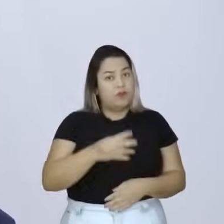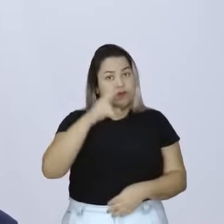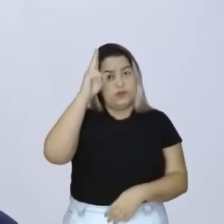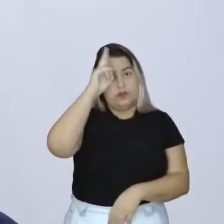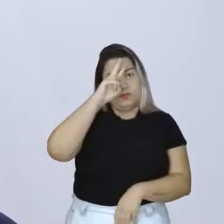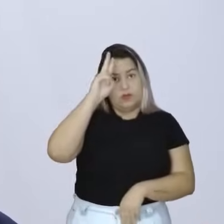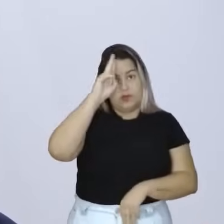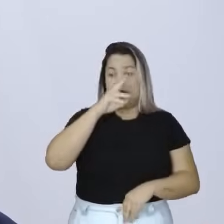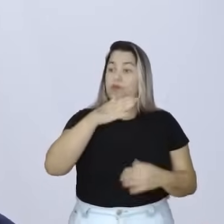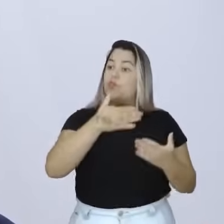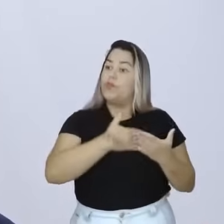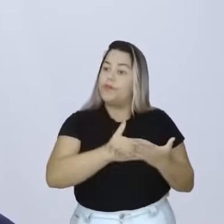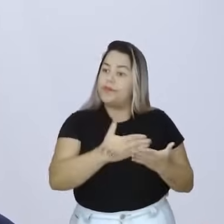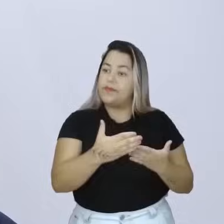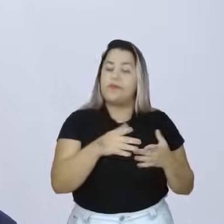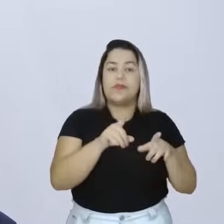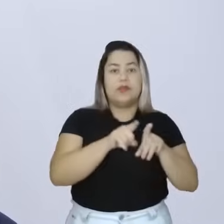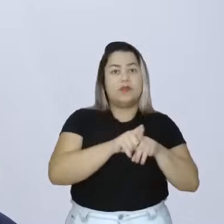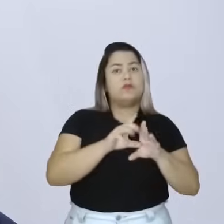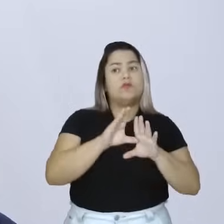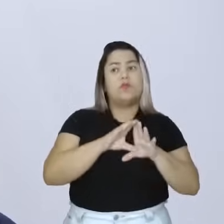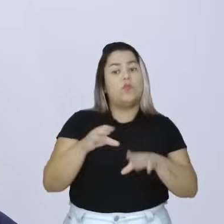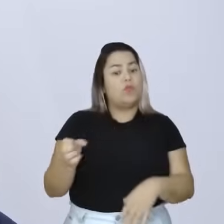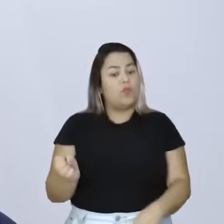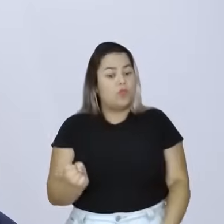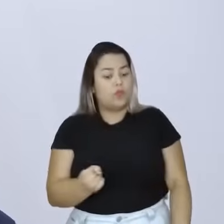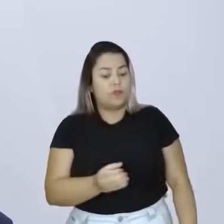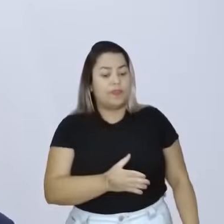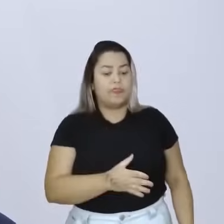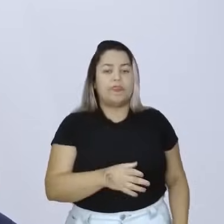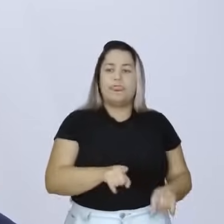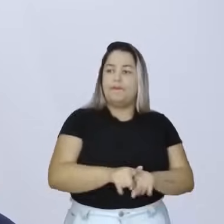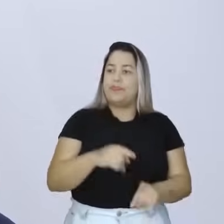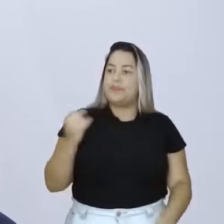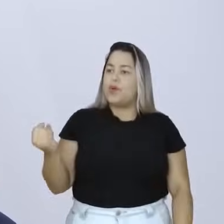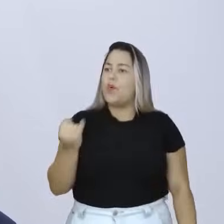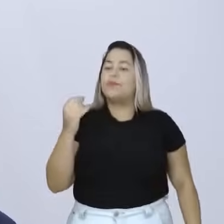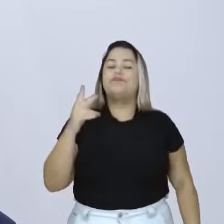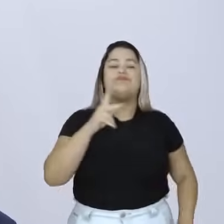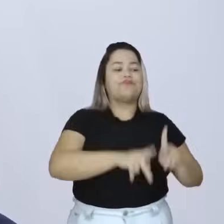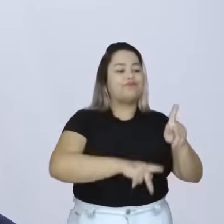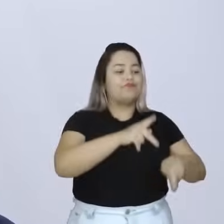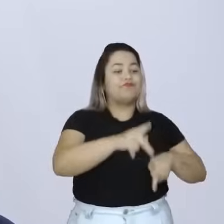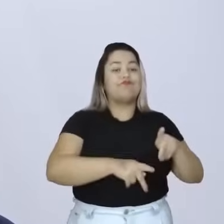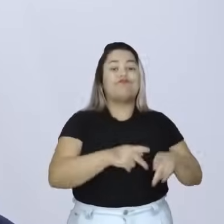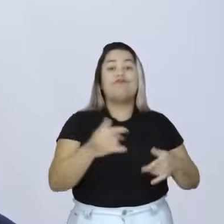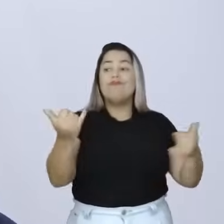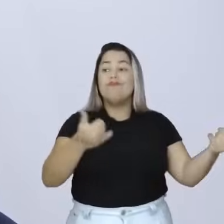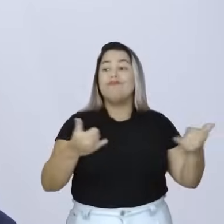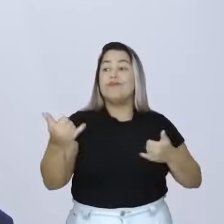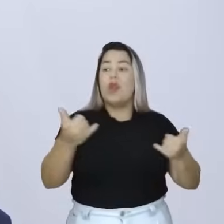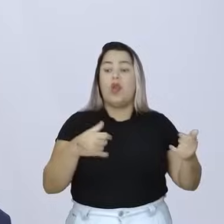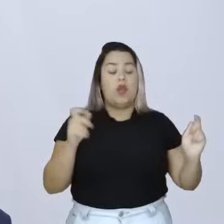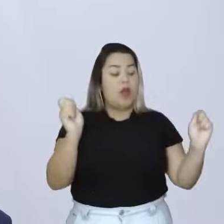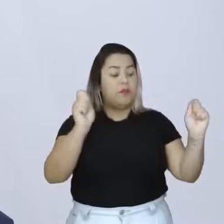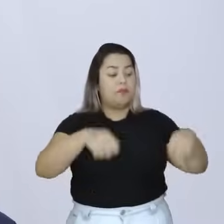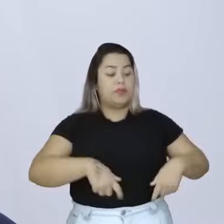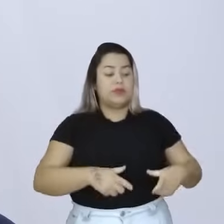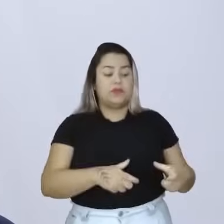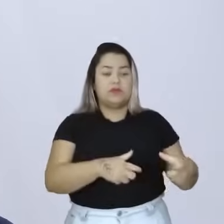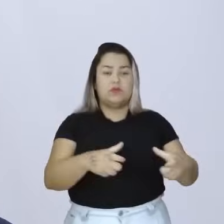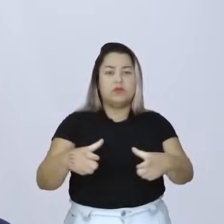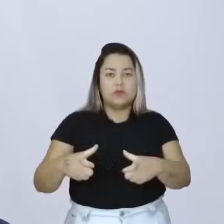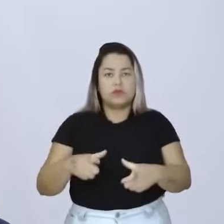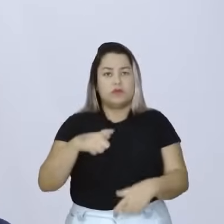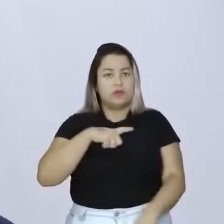E começamos com um capítulo muito, muito importante, que foi o povo dizendo quais são as necessidades e onde é que deve